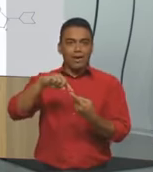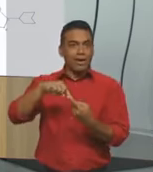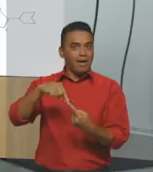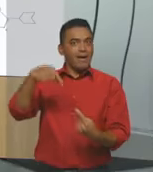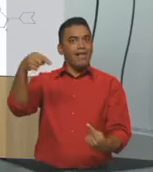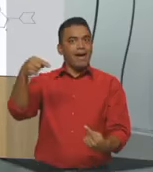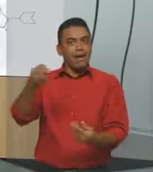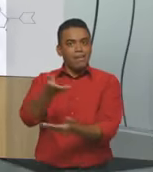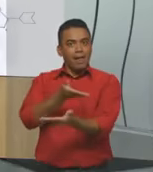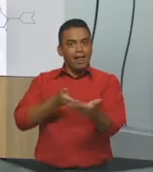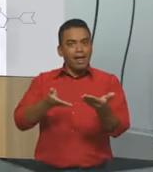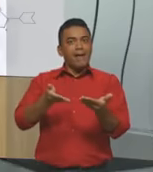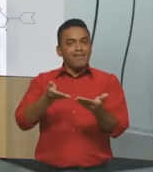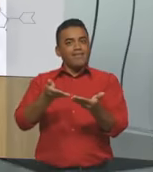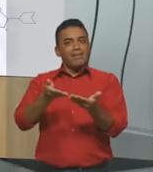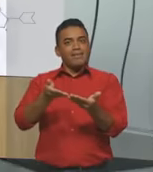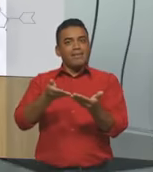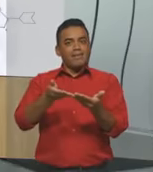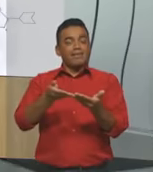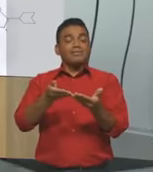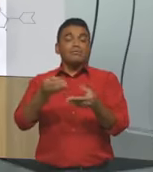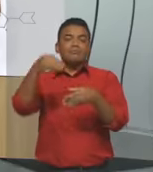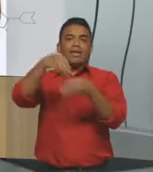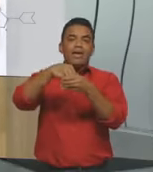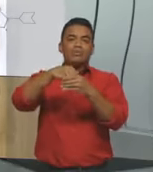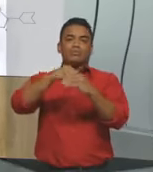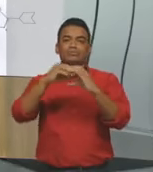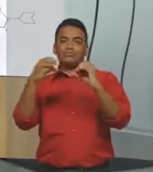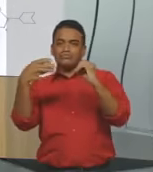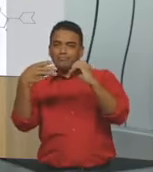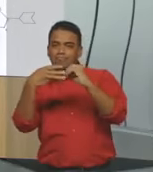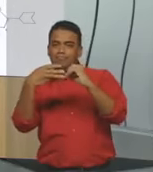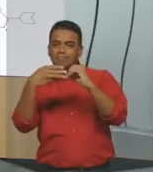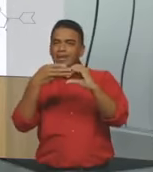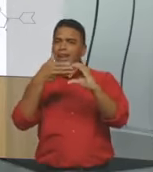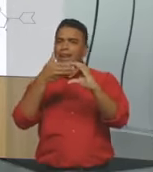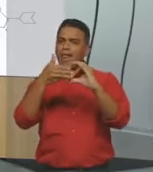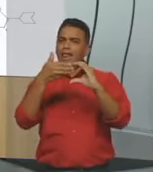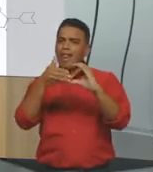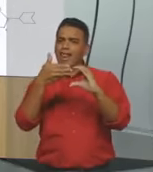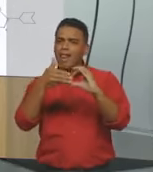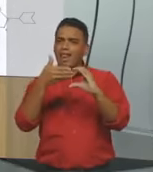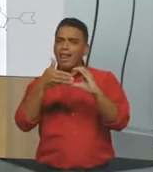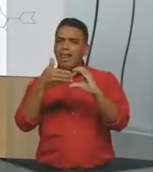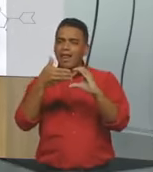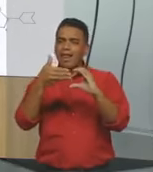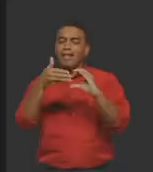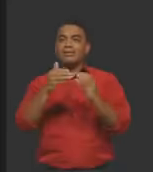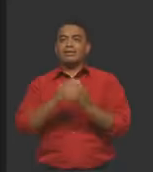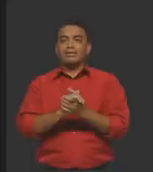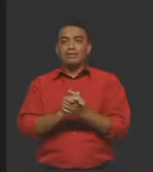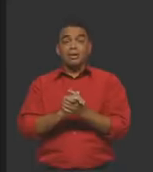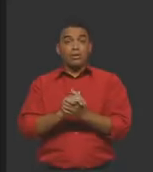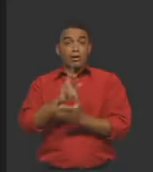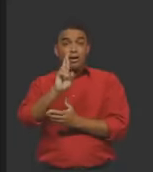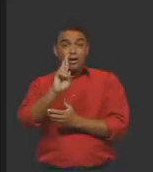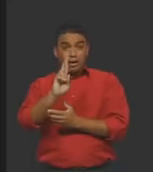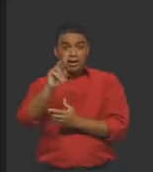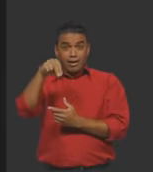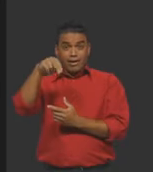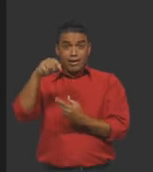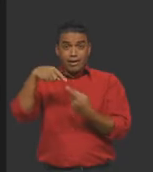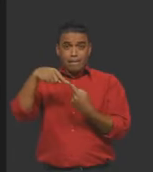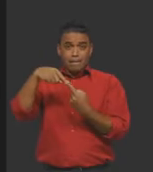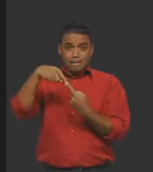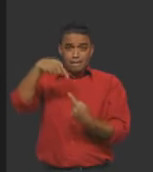transportar os aminoácidos. Como? Olha aqui que interessante. Fita de RNA mensageiro, ribossomo eu tenho